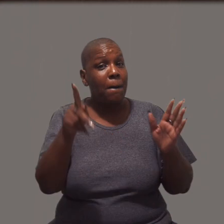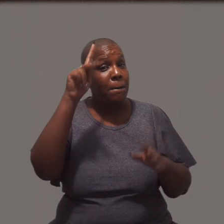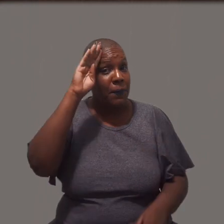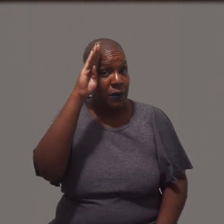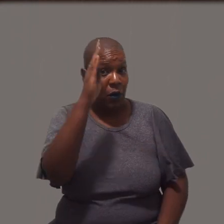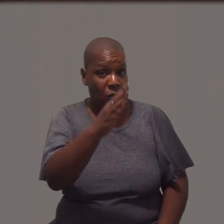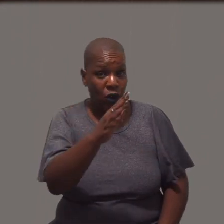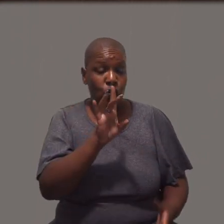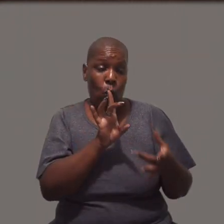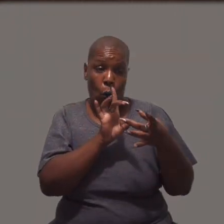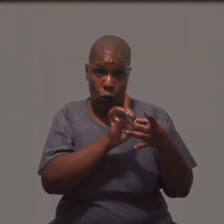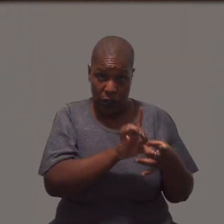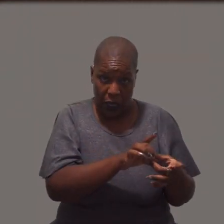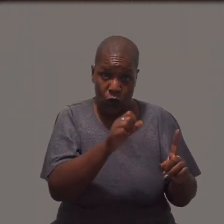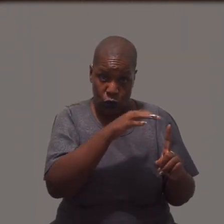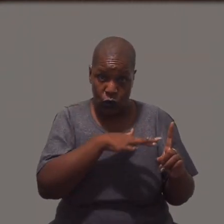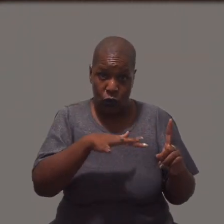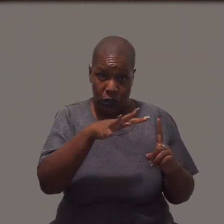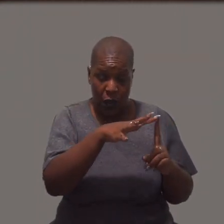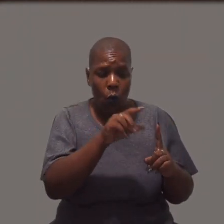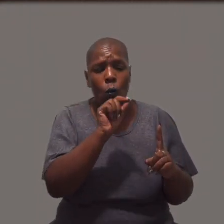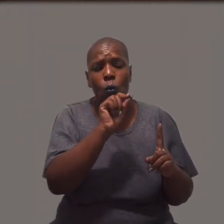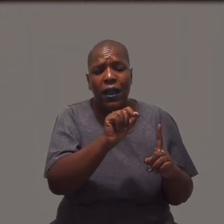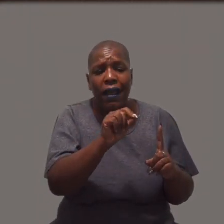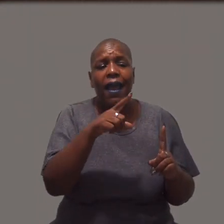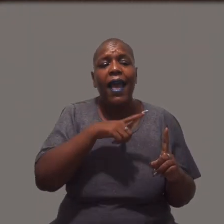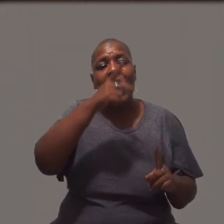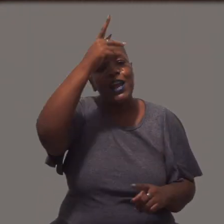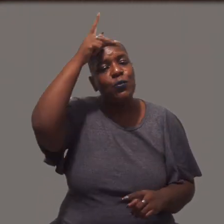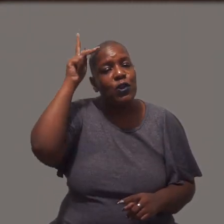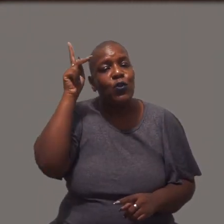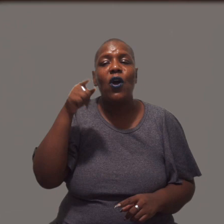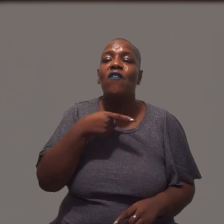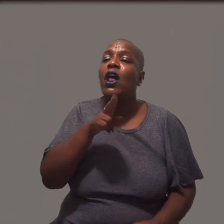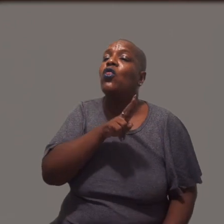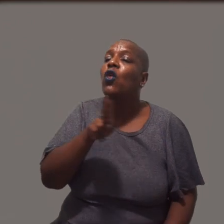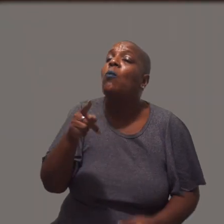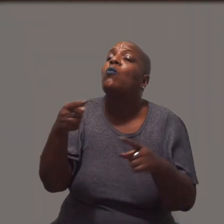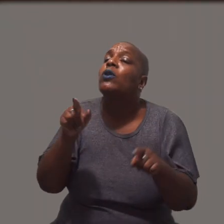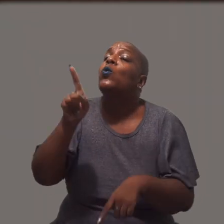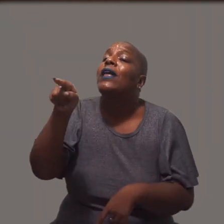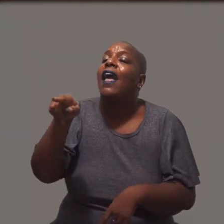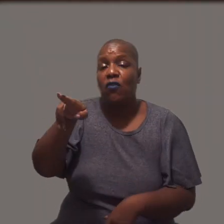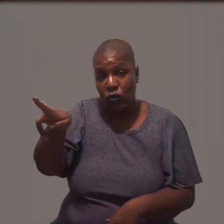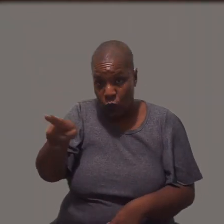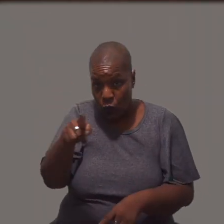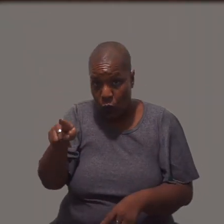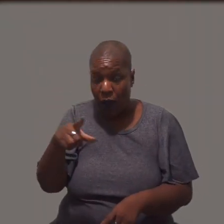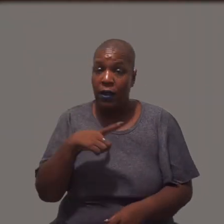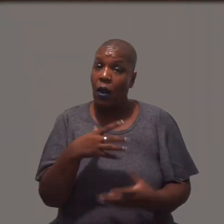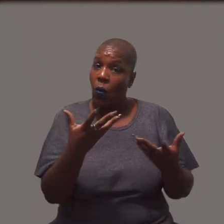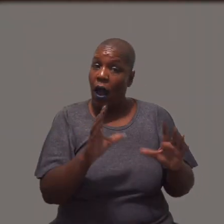pelo contexto social. De acordo com essa visão, música é o que as pessoas chamam de música. Assim, a